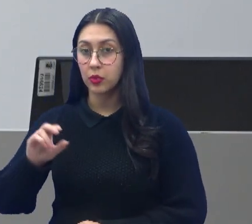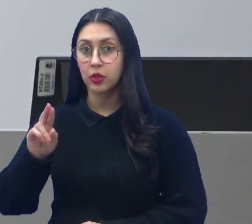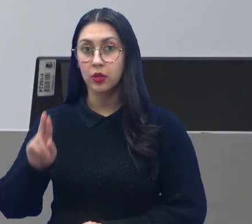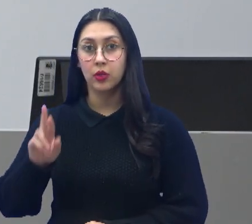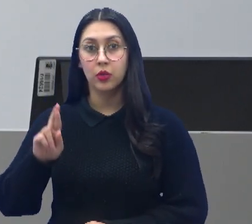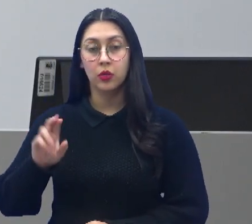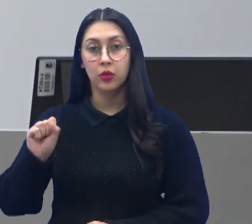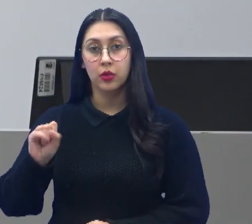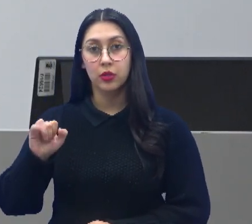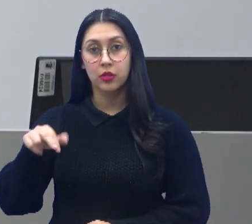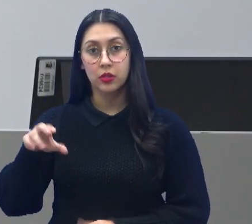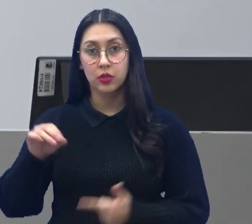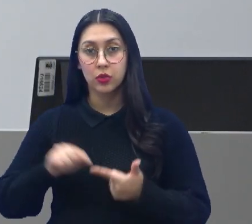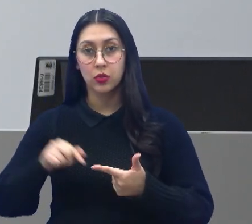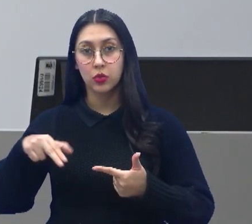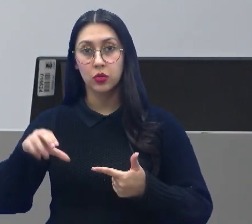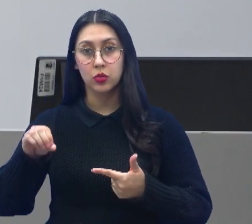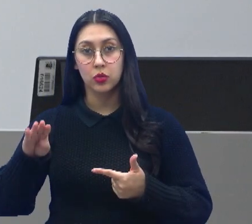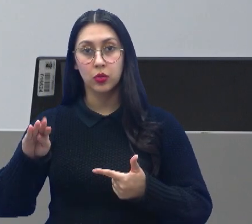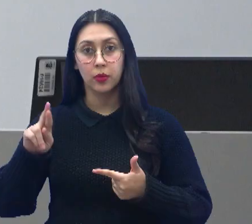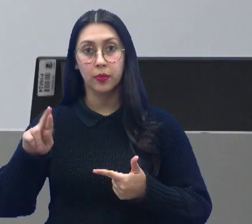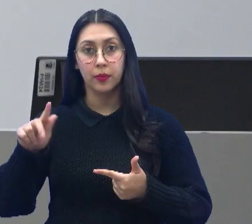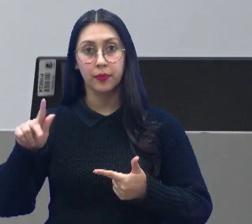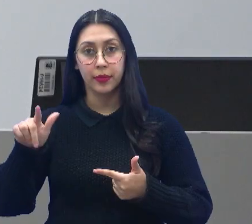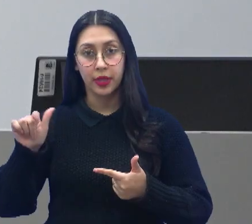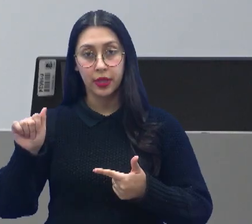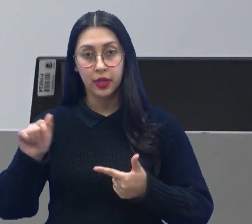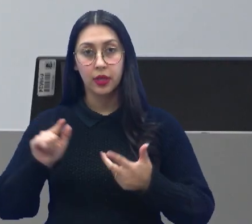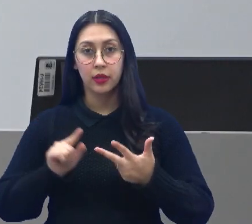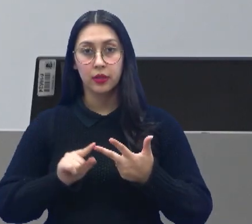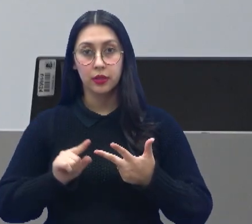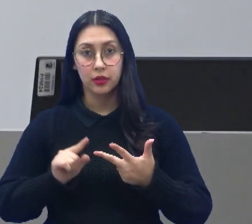Nóbrega, segundo sargento da PM